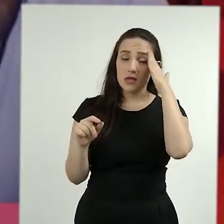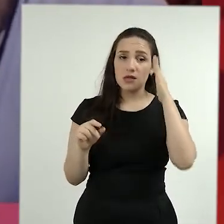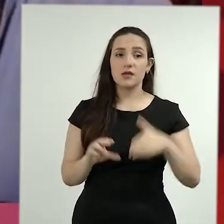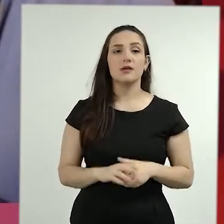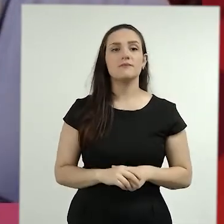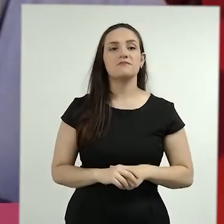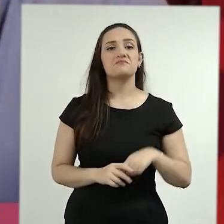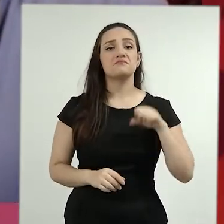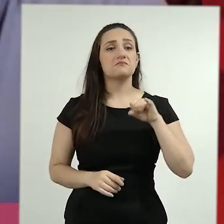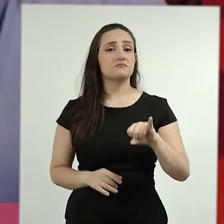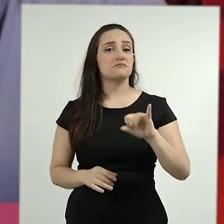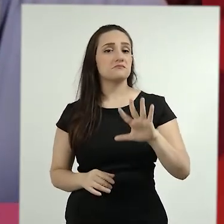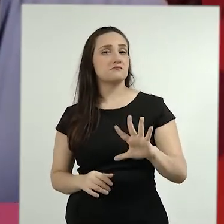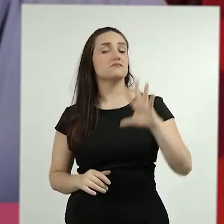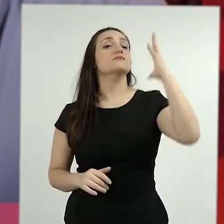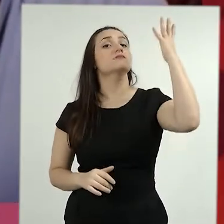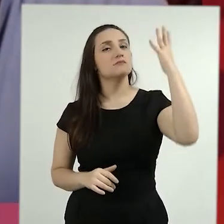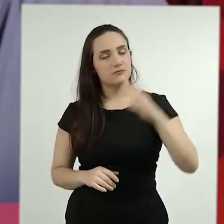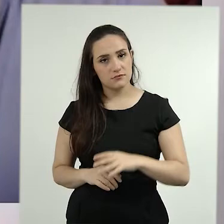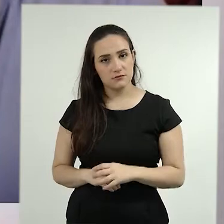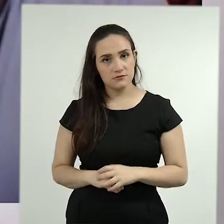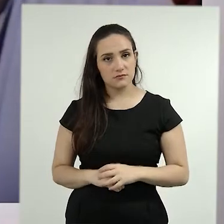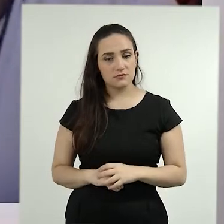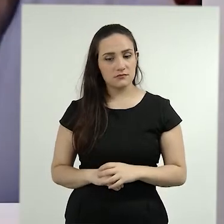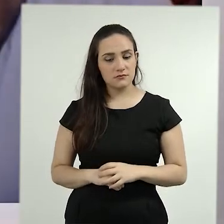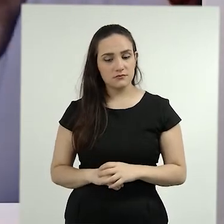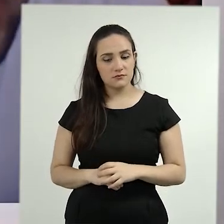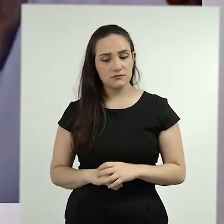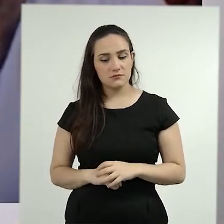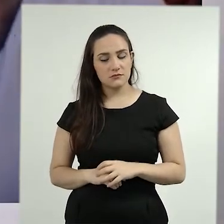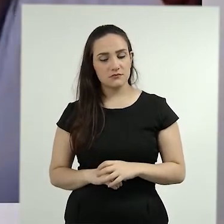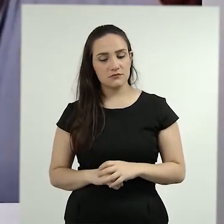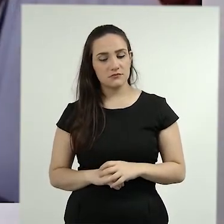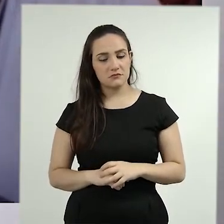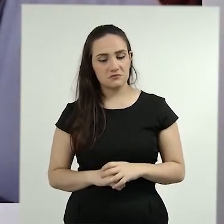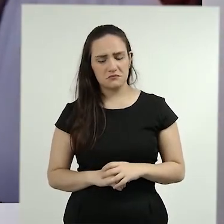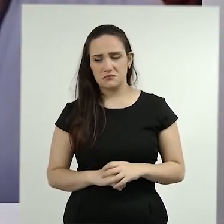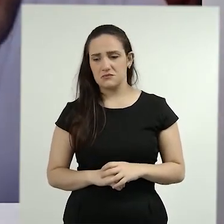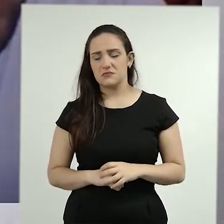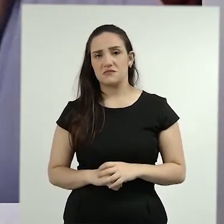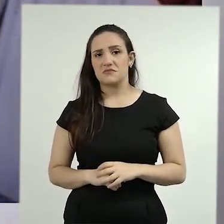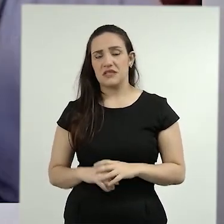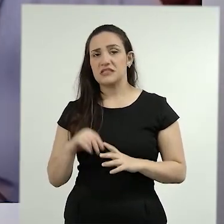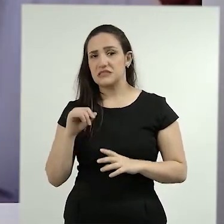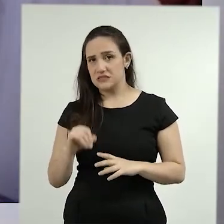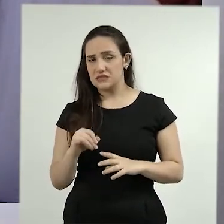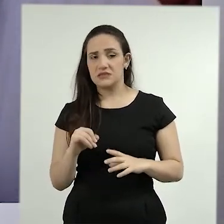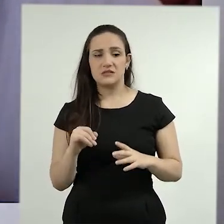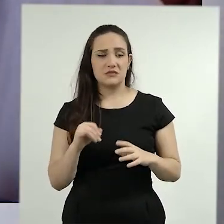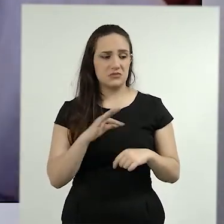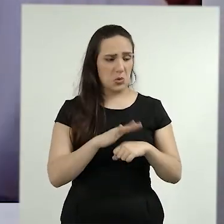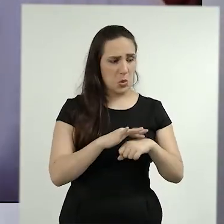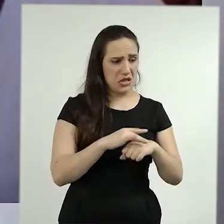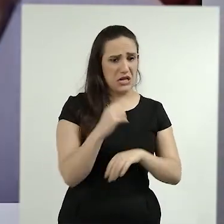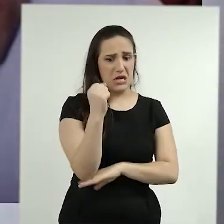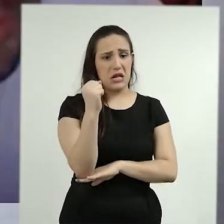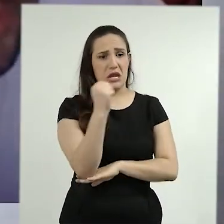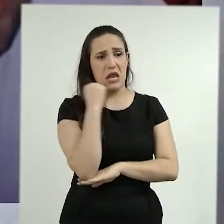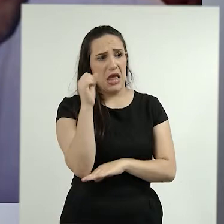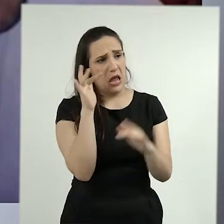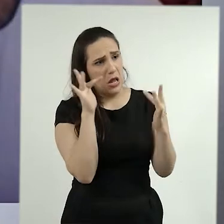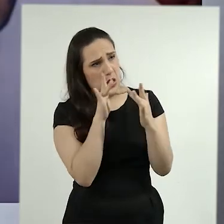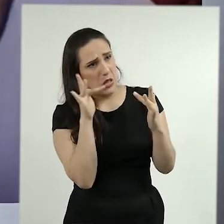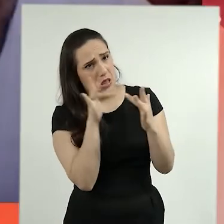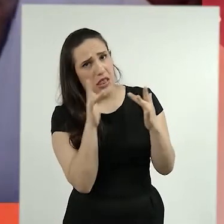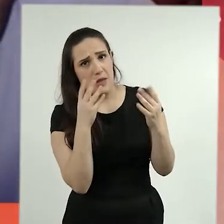gente sabe, se ocorrer uma grande perda de hábitat natural, ou um grande impacto, ou uma